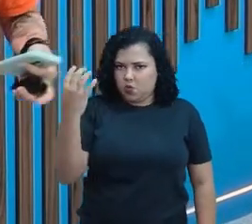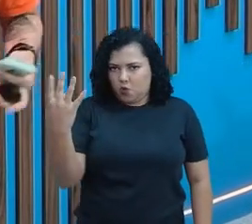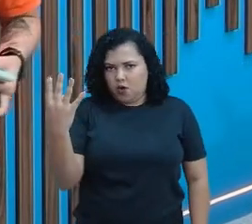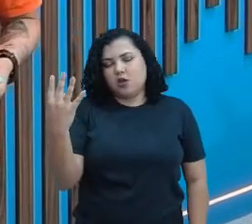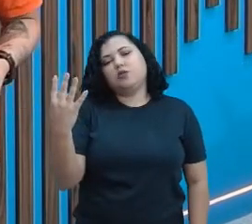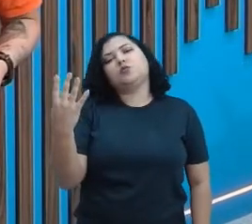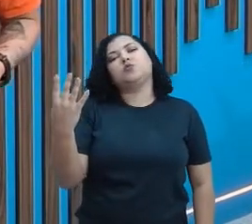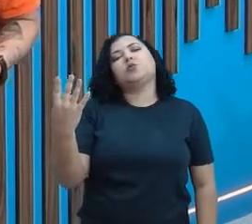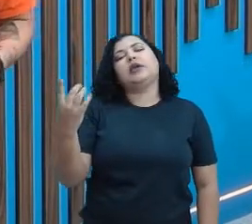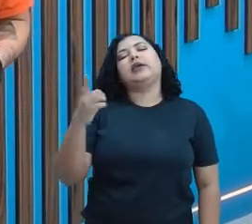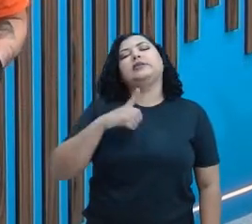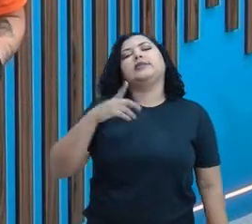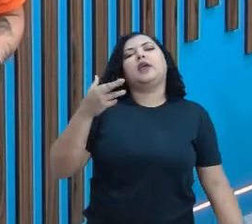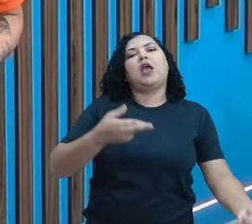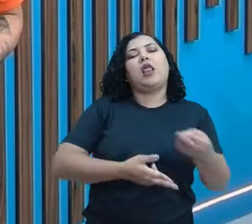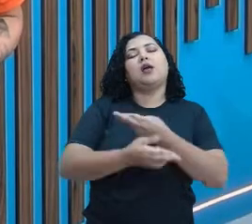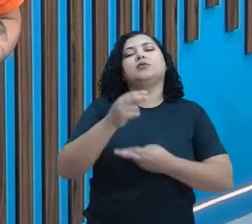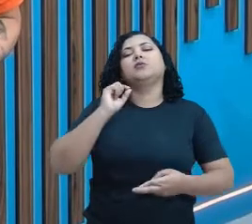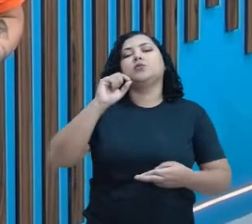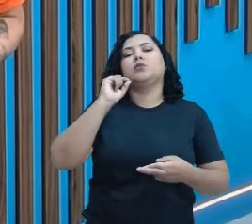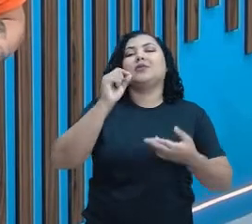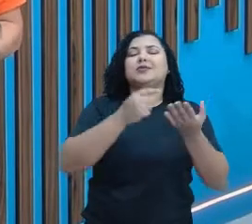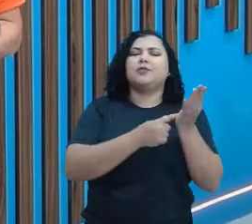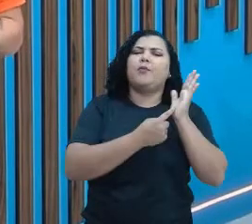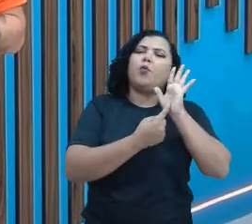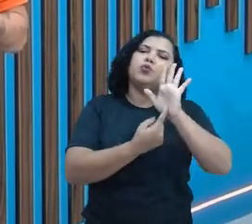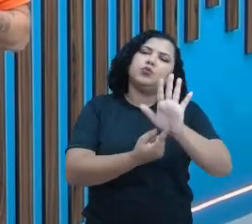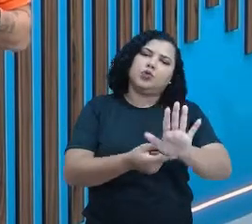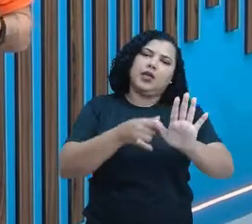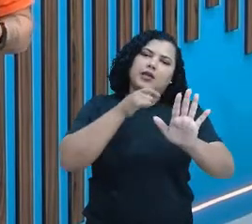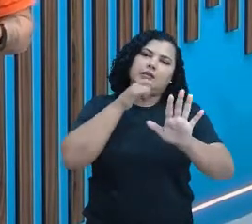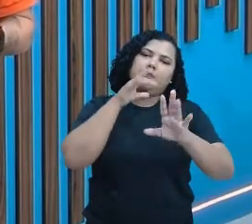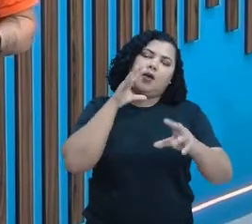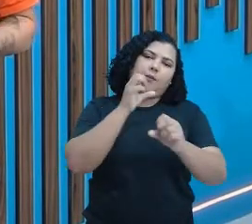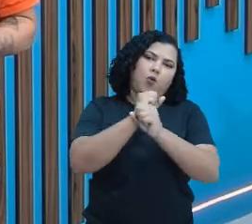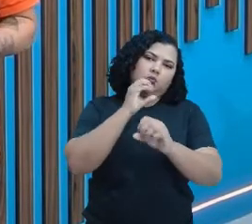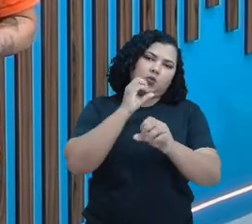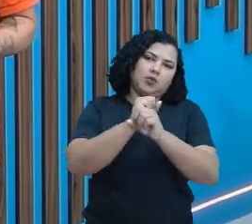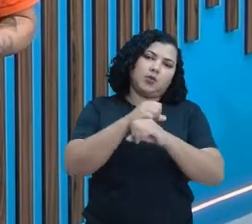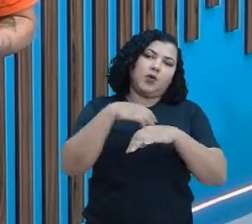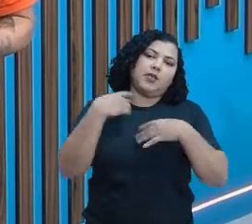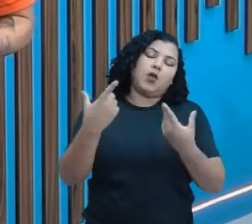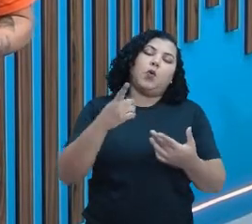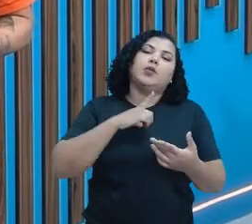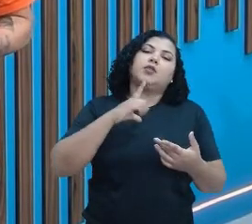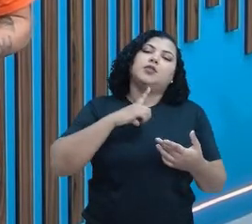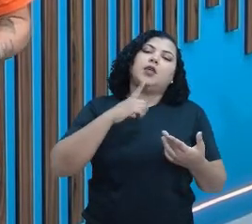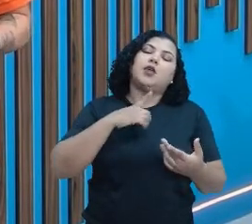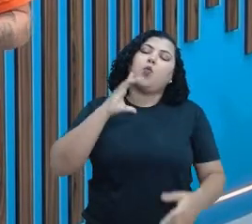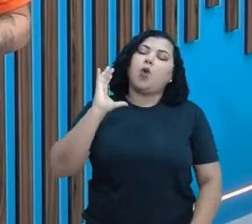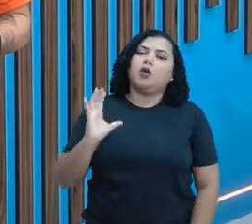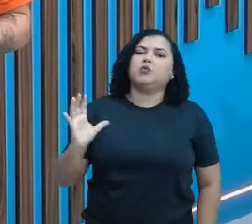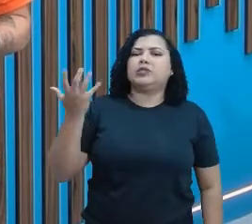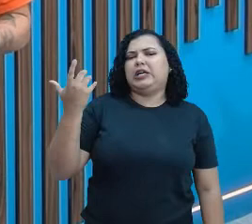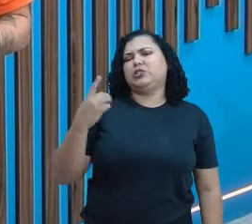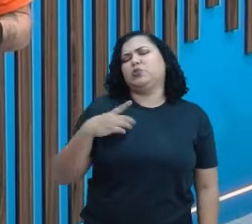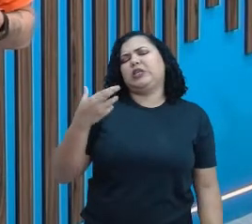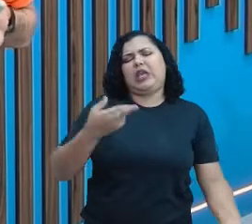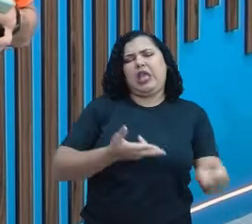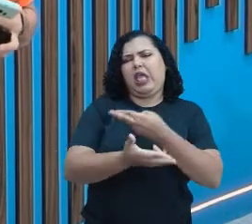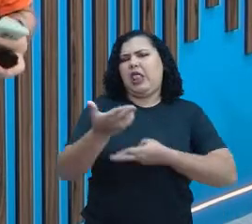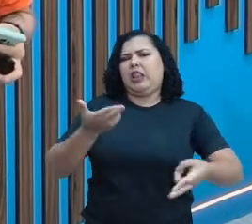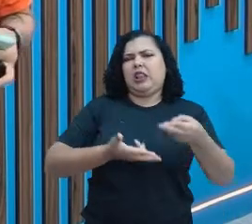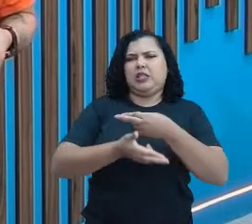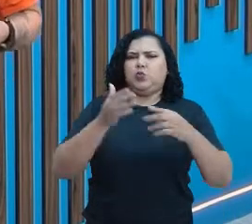9,04, com relação ao que está sendo trabalhado, no caso a pontuação, ele vai nos dar um resultado, como eu disse, não tem uma relação